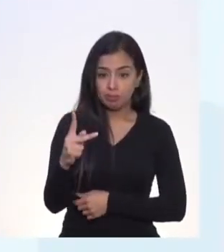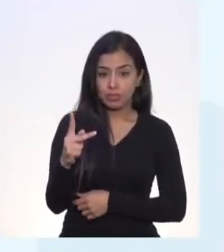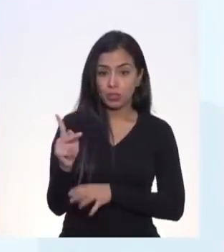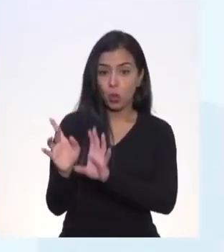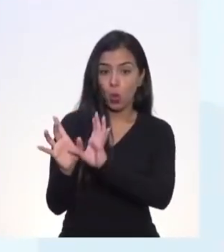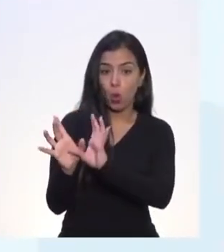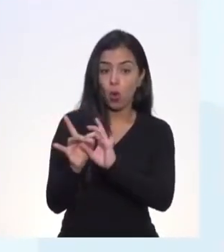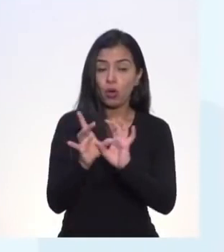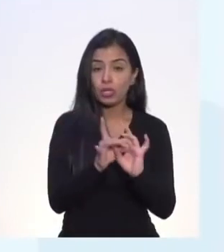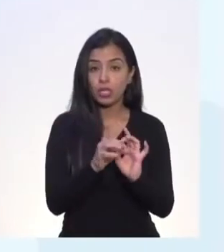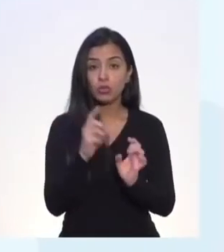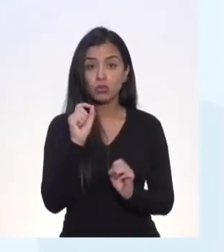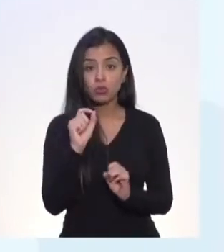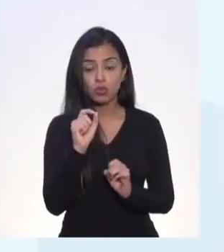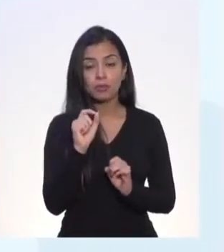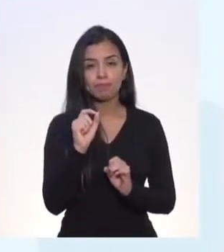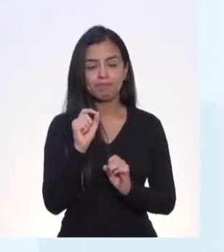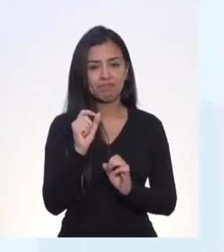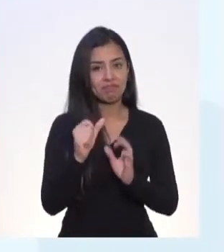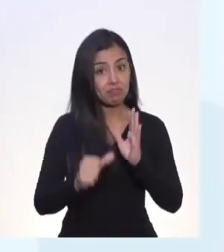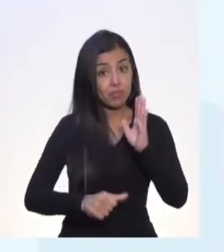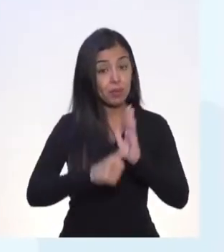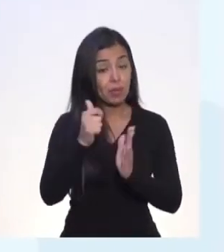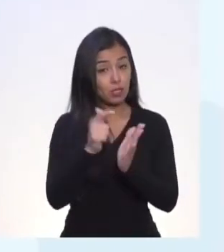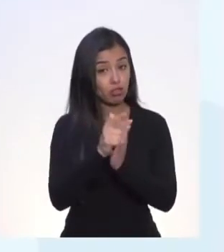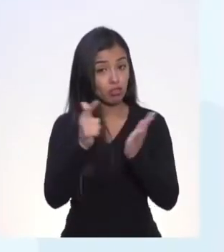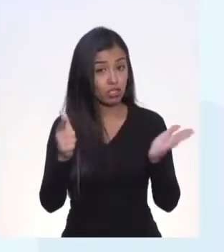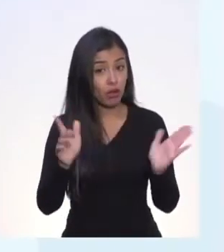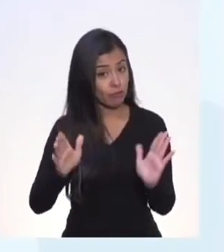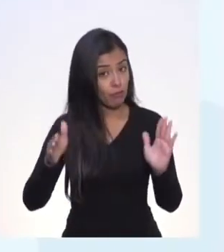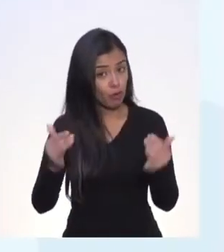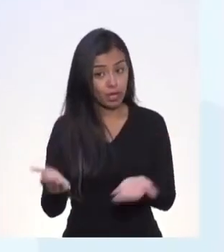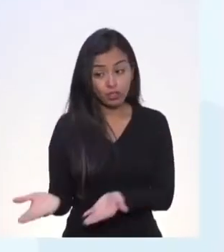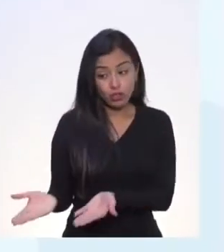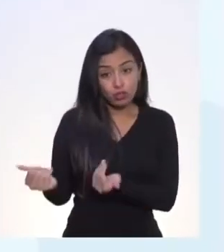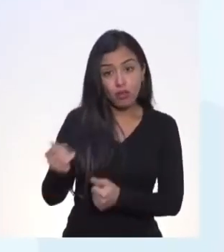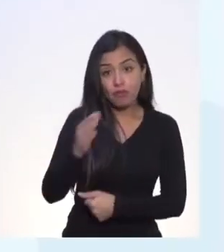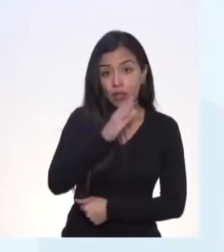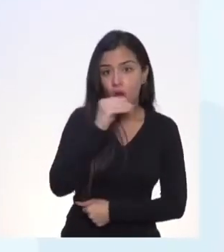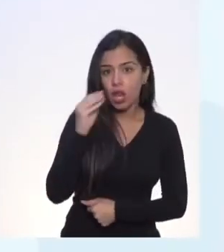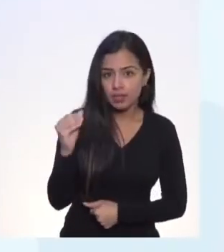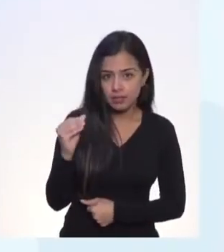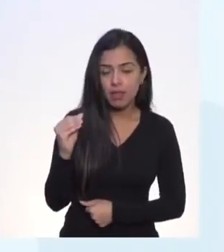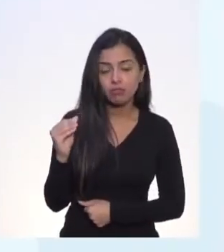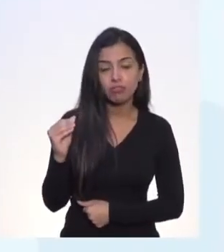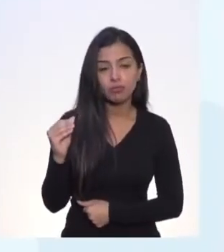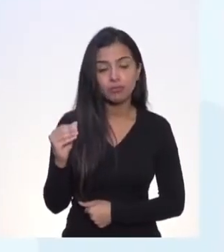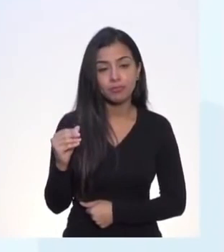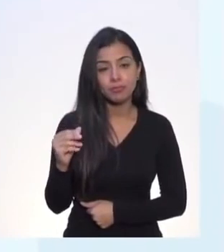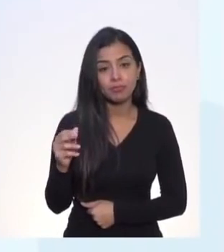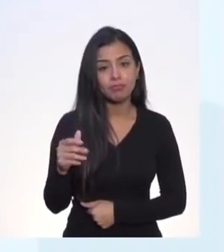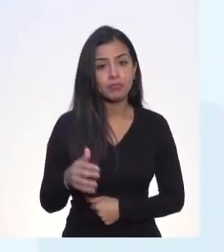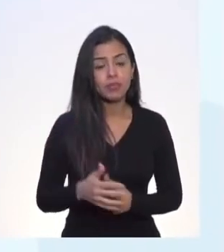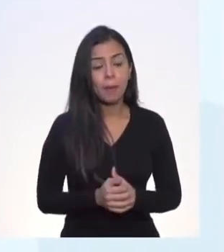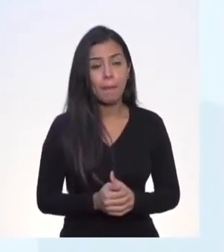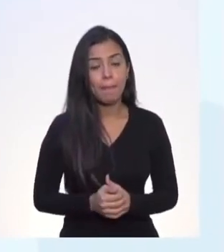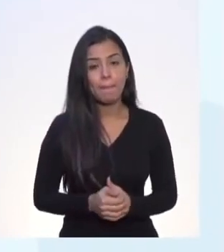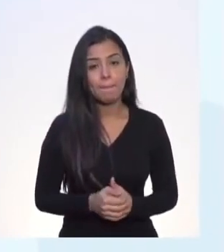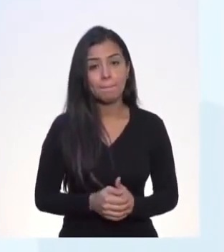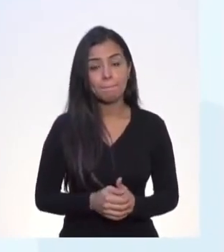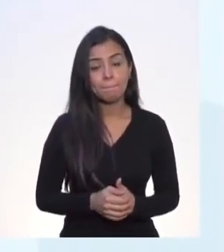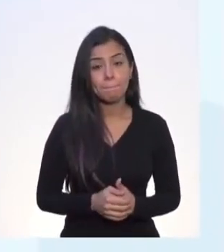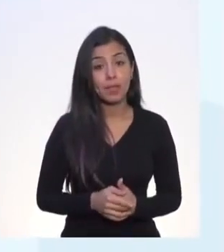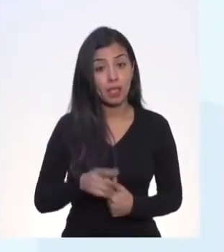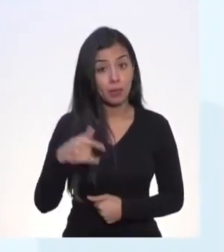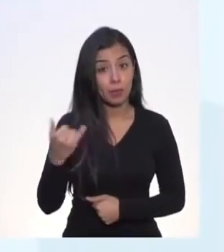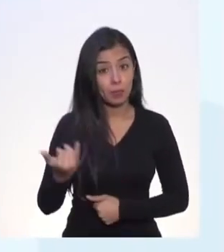primeiro jornal para jovens e adolescentes, Jornal da Joca, tá? E o dia, eu acho passar importante informação para